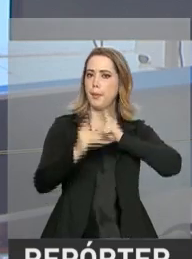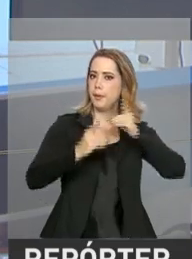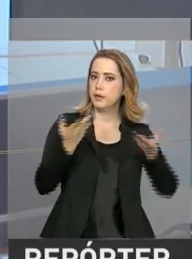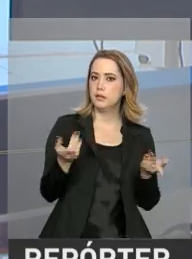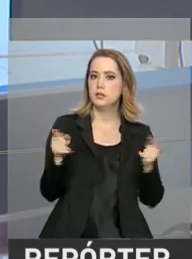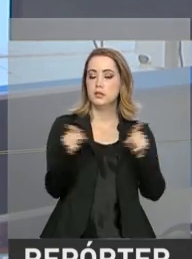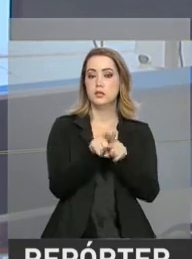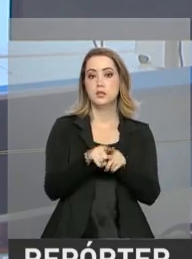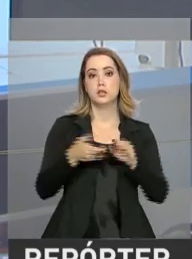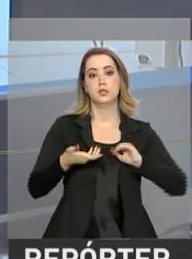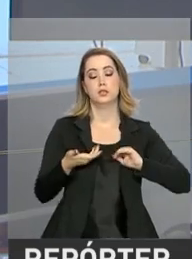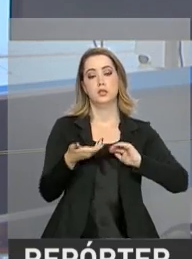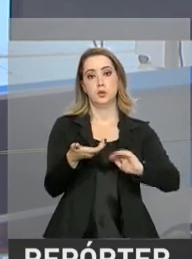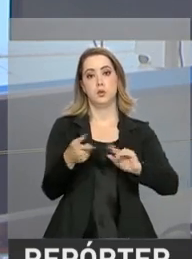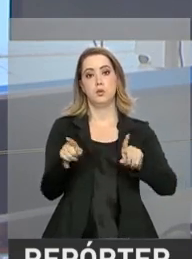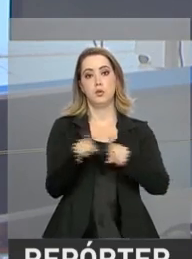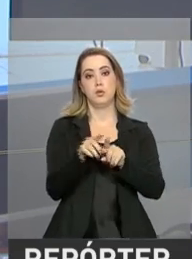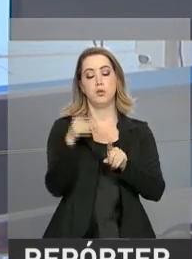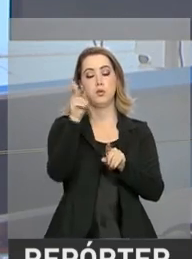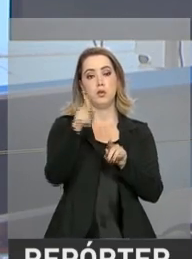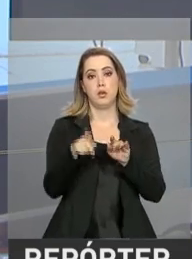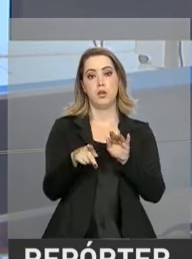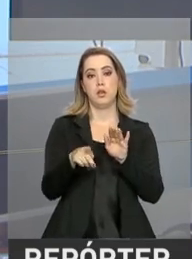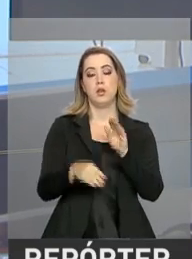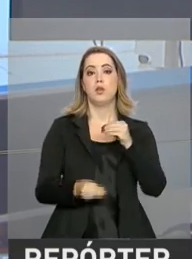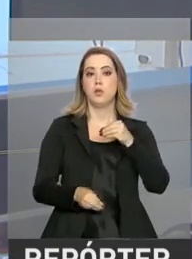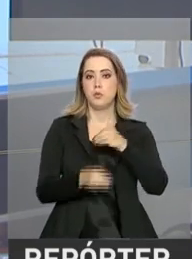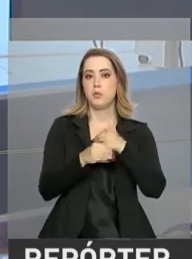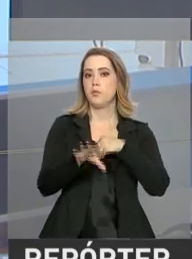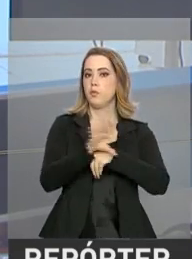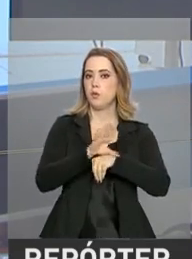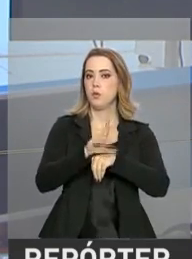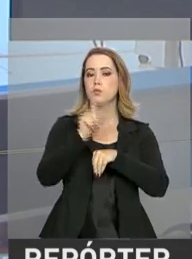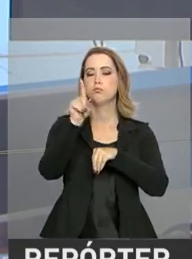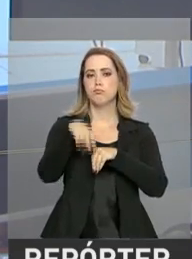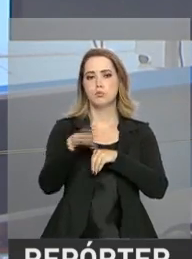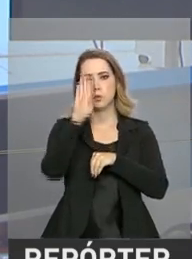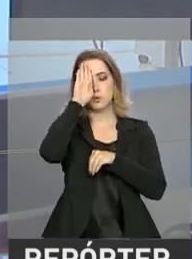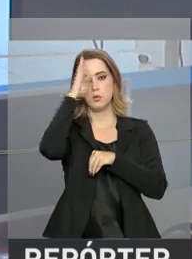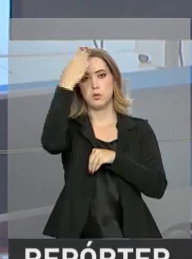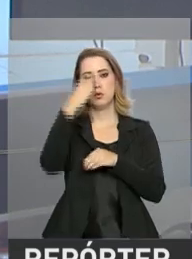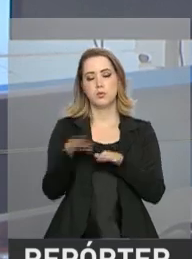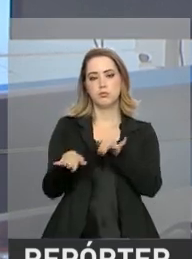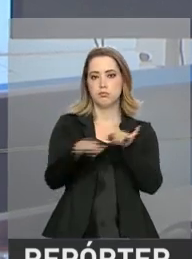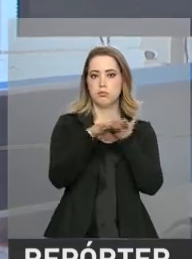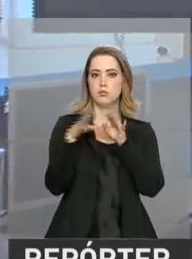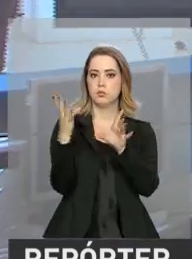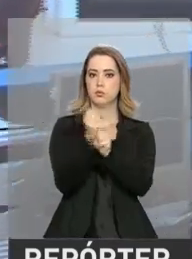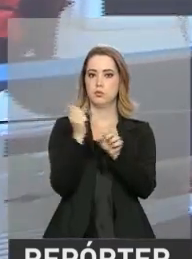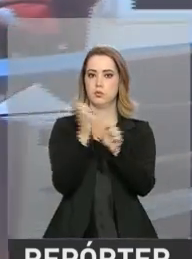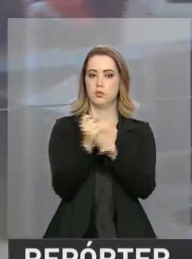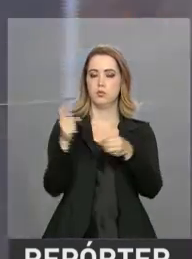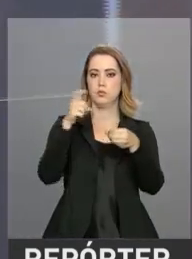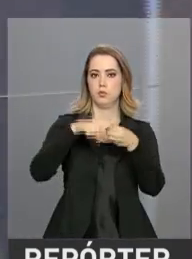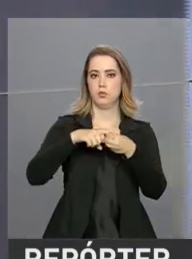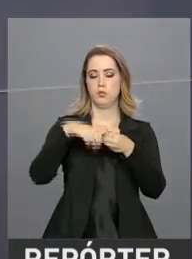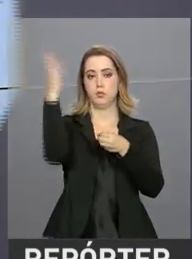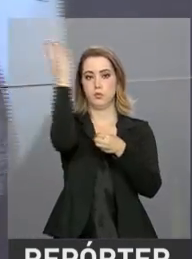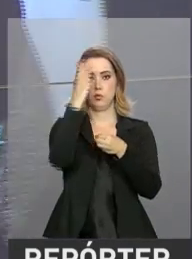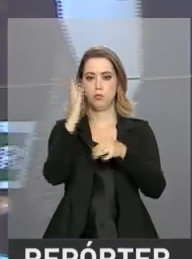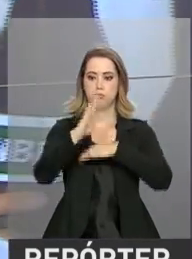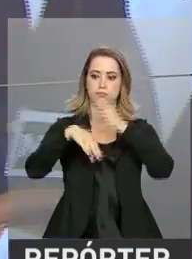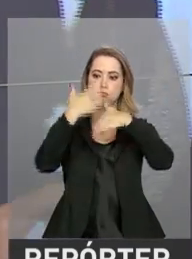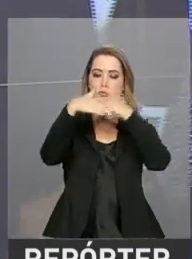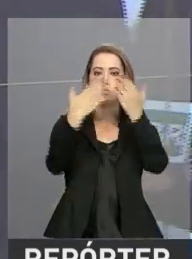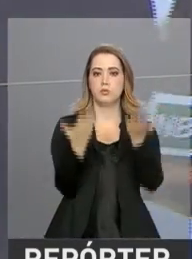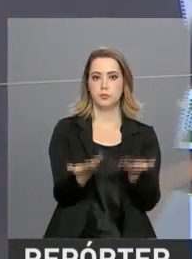considerada prioritária pelo governo para reequilibrar as contas públicas e fazer o Brasil voltar a crescer. E o repórter Paulo La Salvia já está a